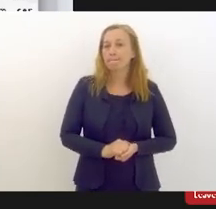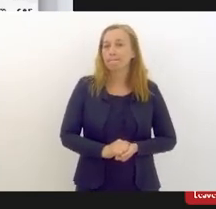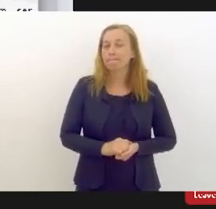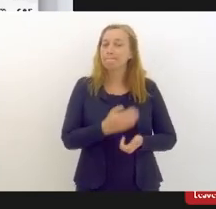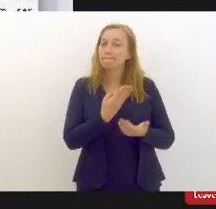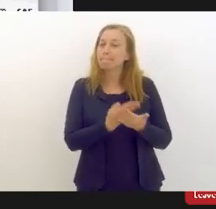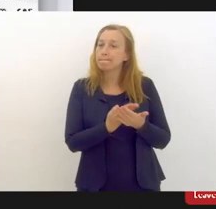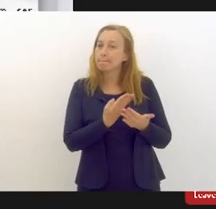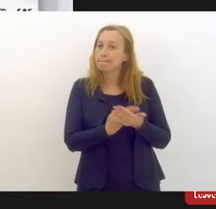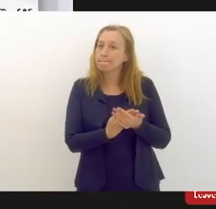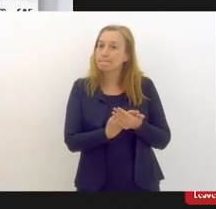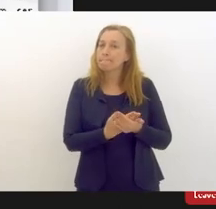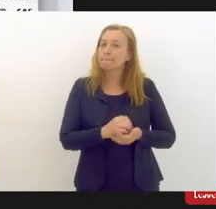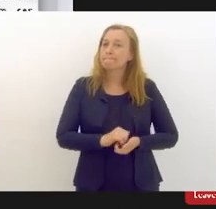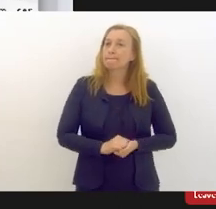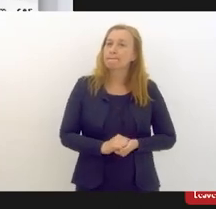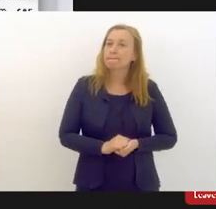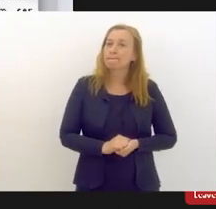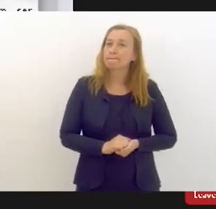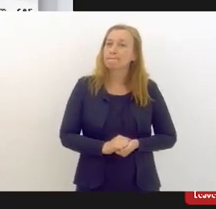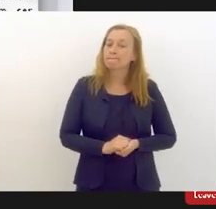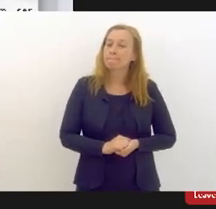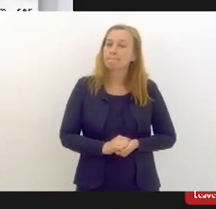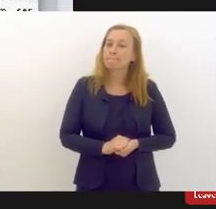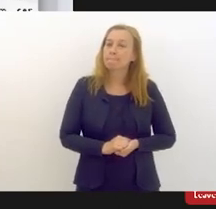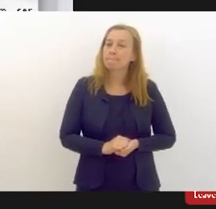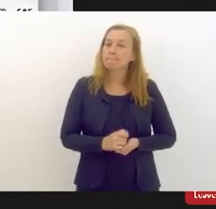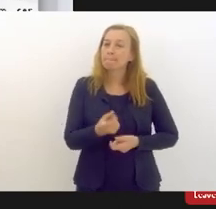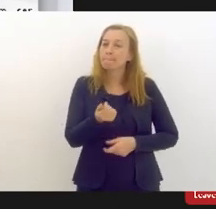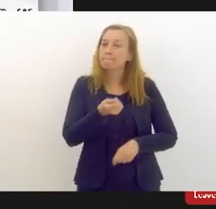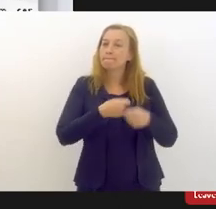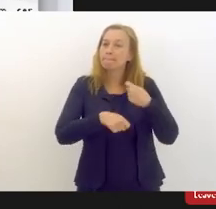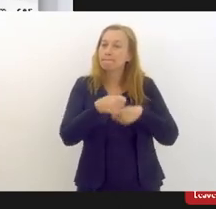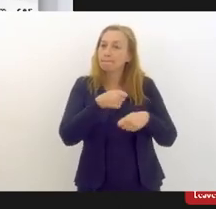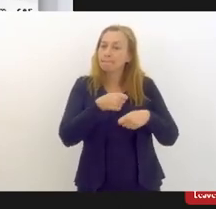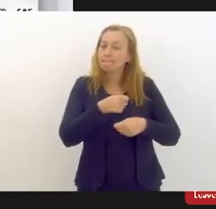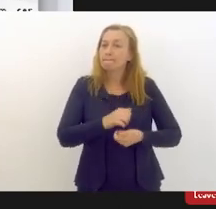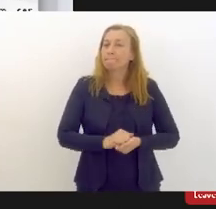empírico, um estudioso em economia, ele nos dá